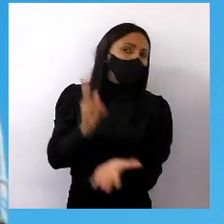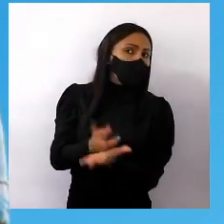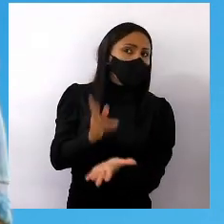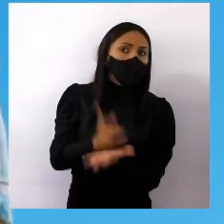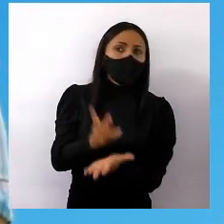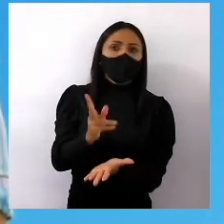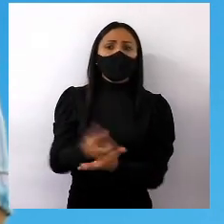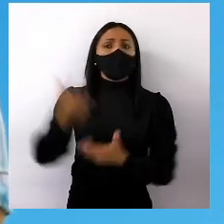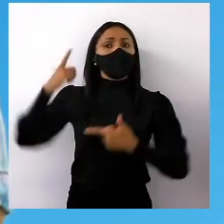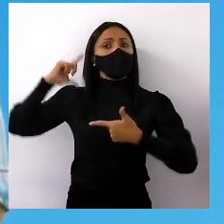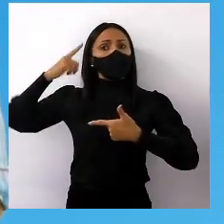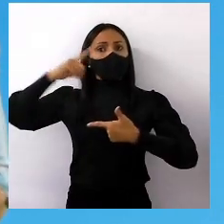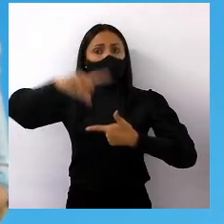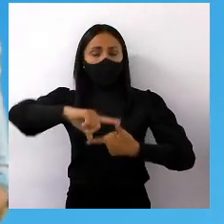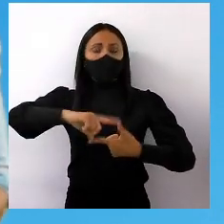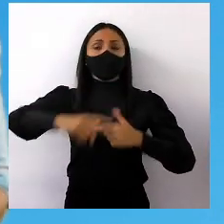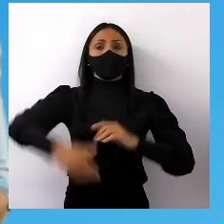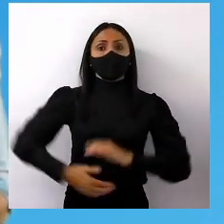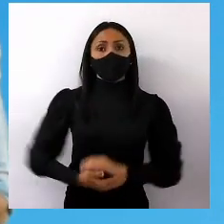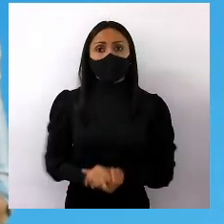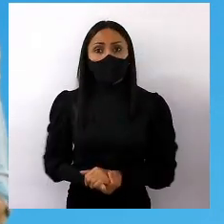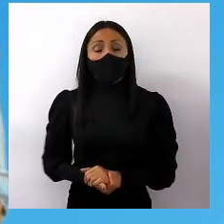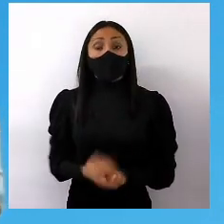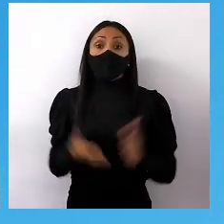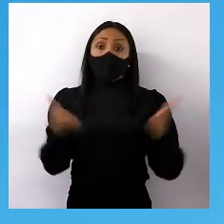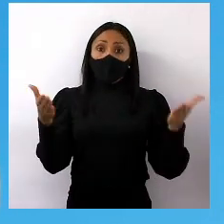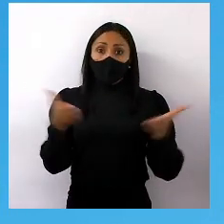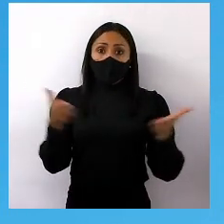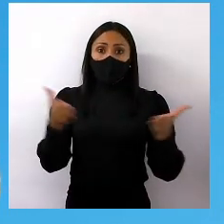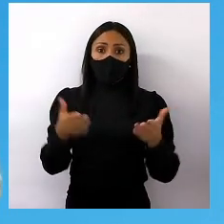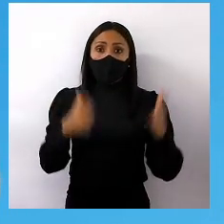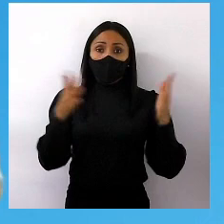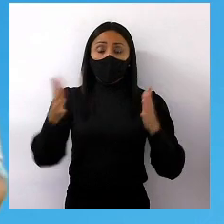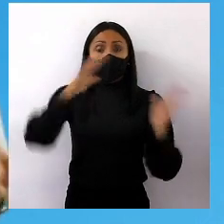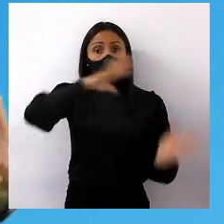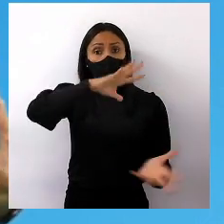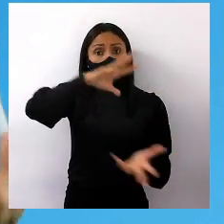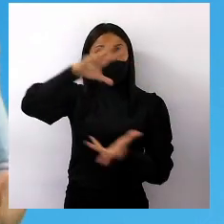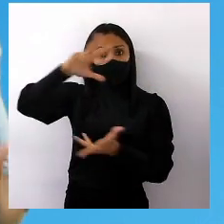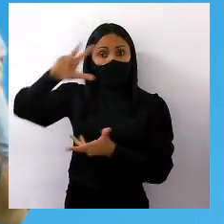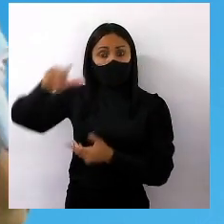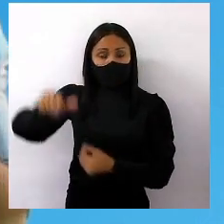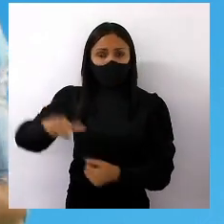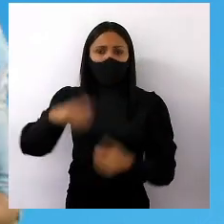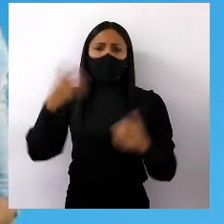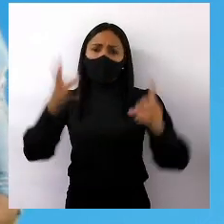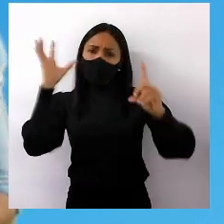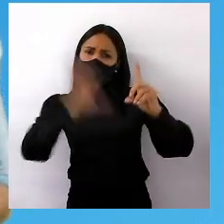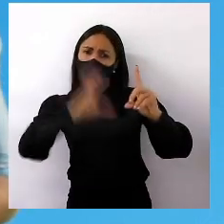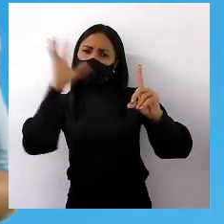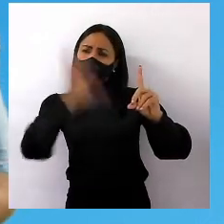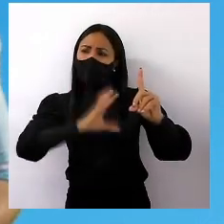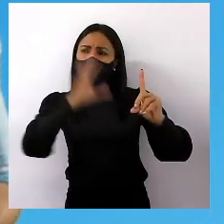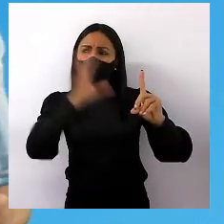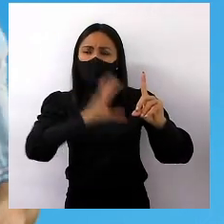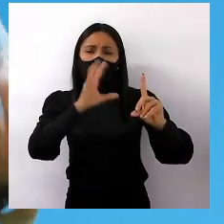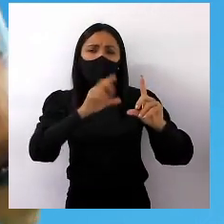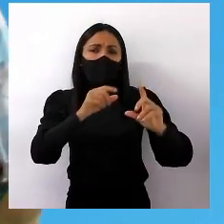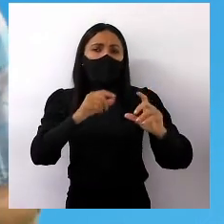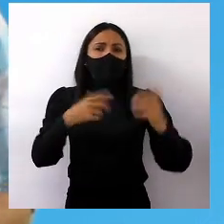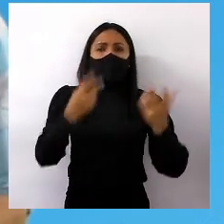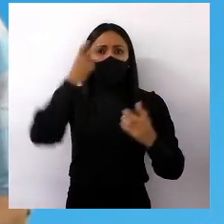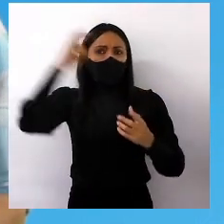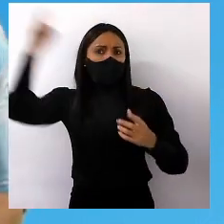sua tradição. A gente percebe hoje, né, Robson, que devido à globalização, a gente recebe tanta influência, né, de tantos movimentos